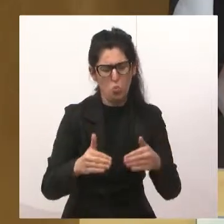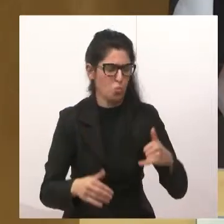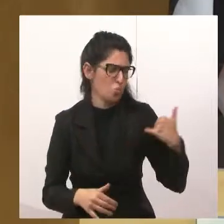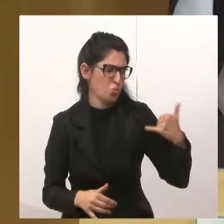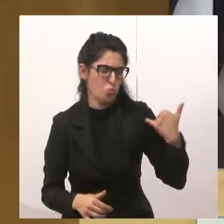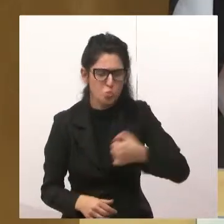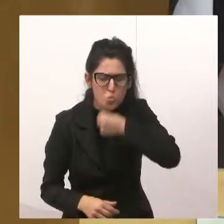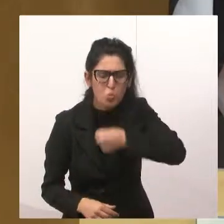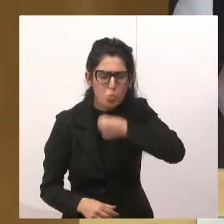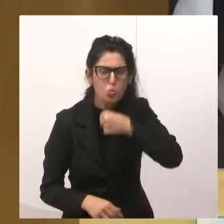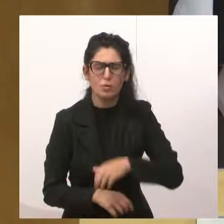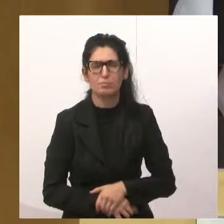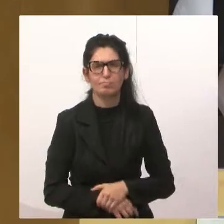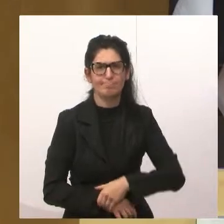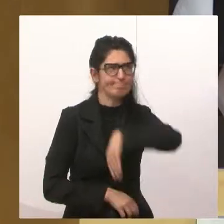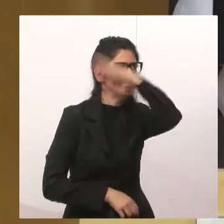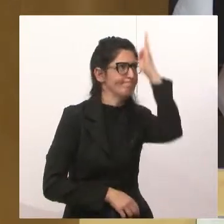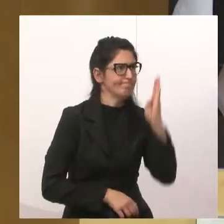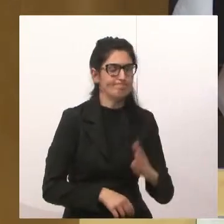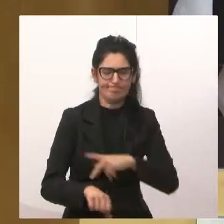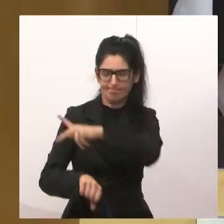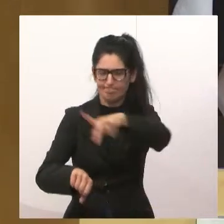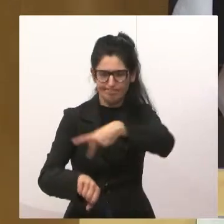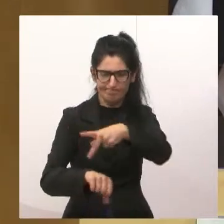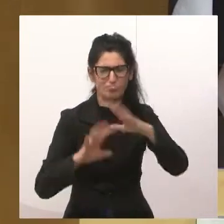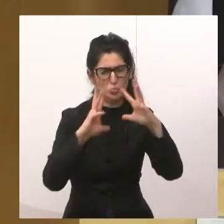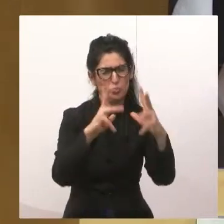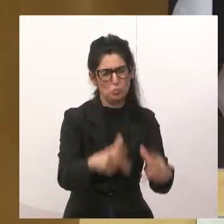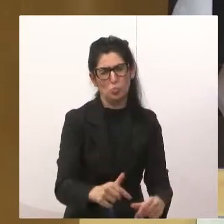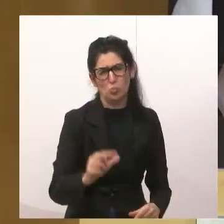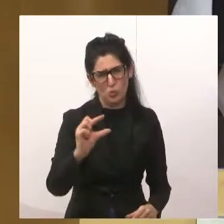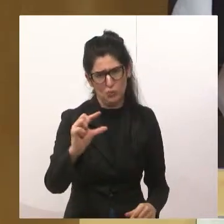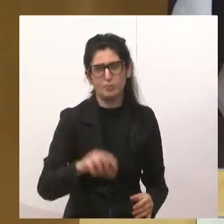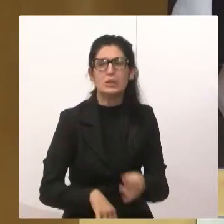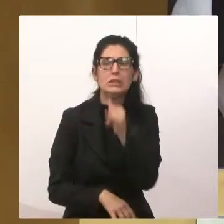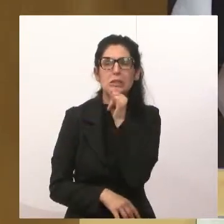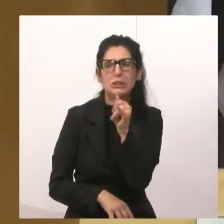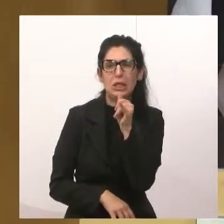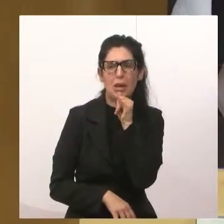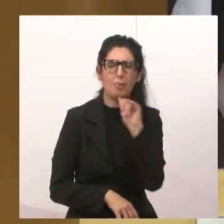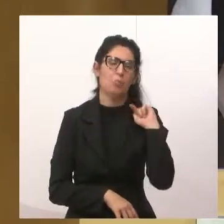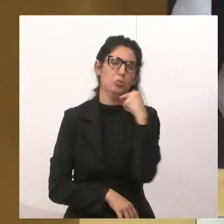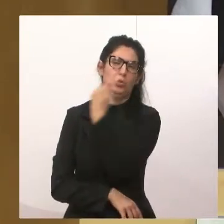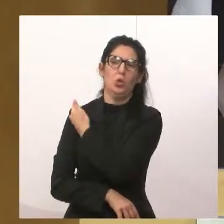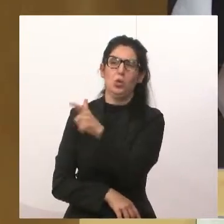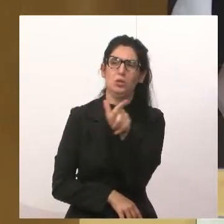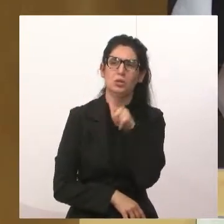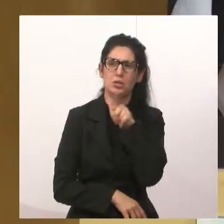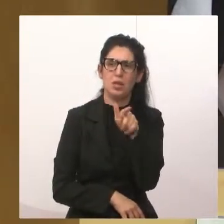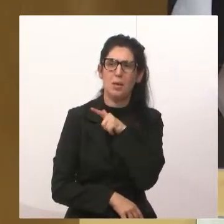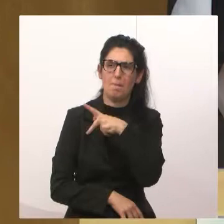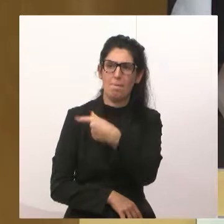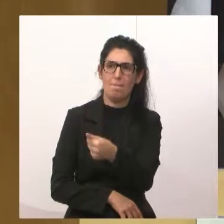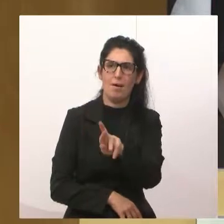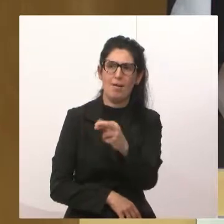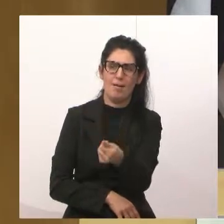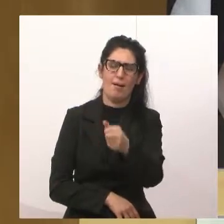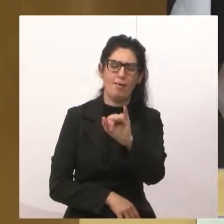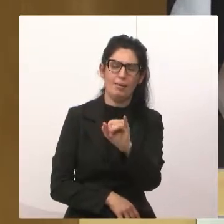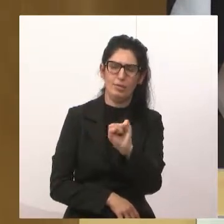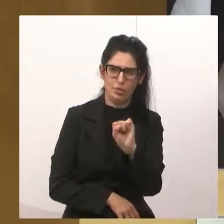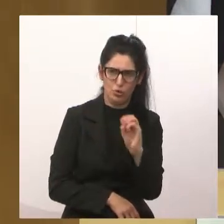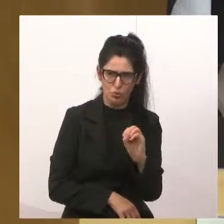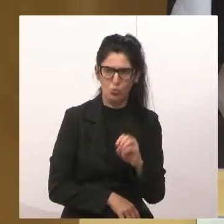no nosso país. Eu dou bastante exemplo. Nós temos lá no Paraíso um